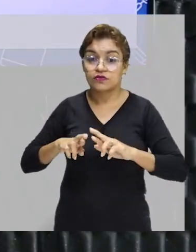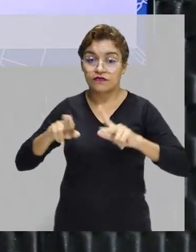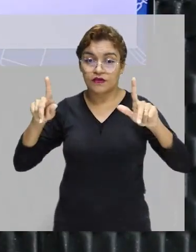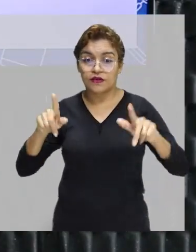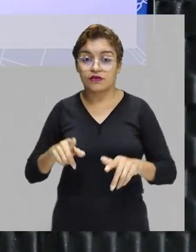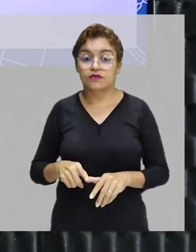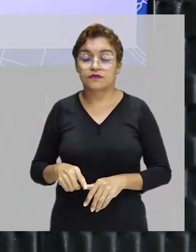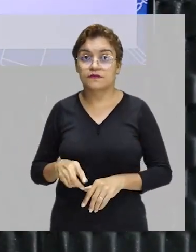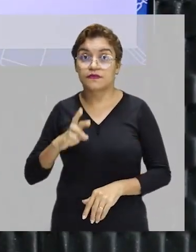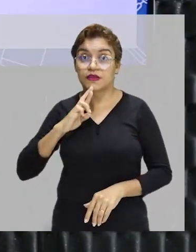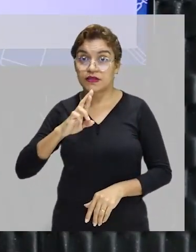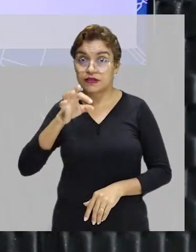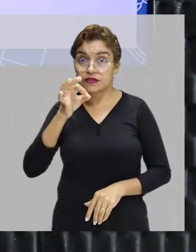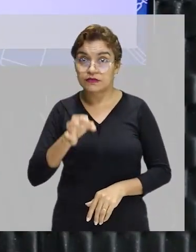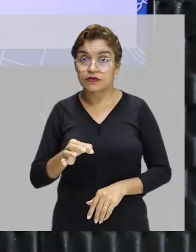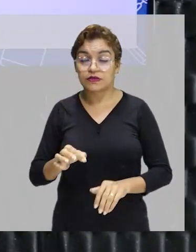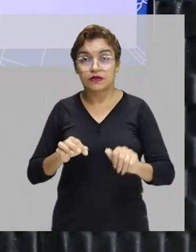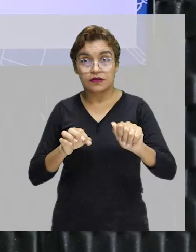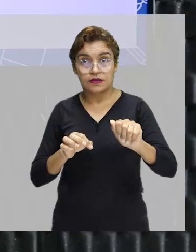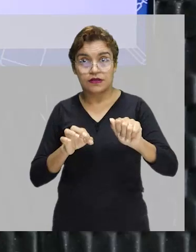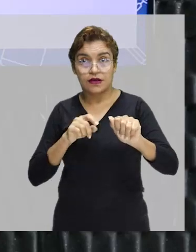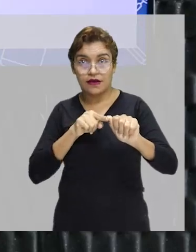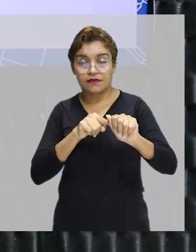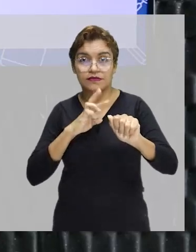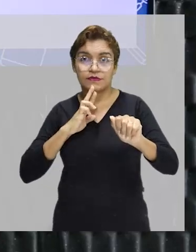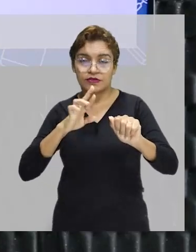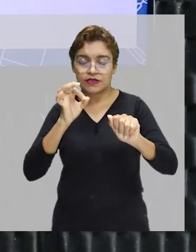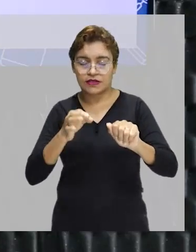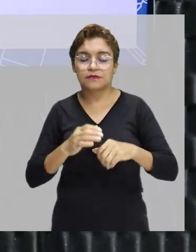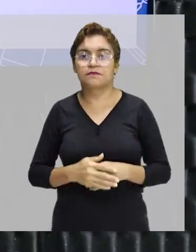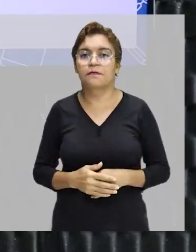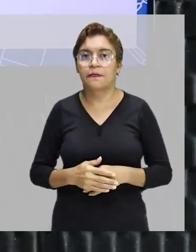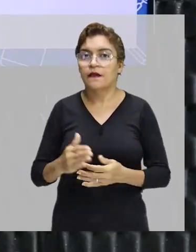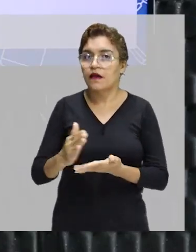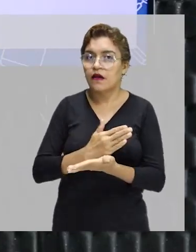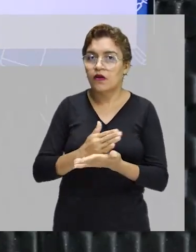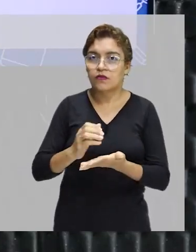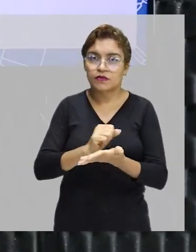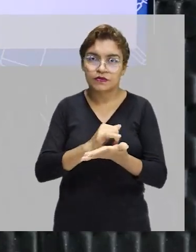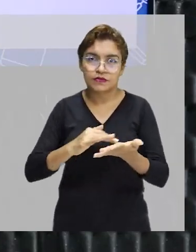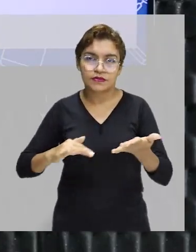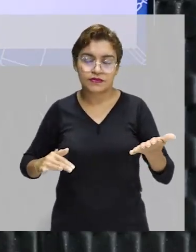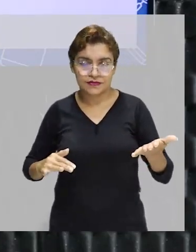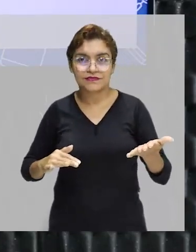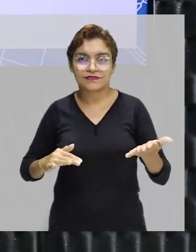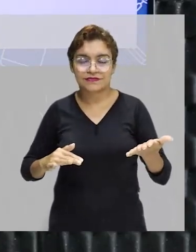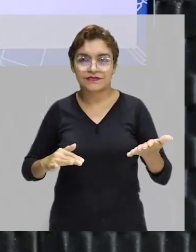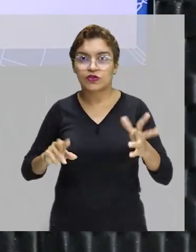letra A, ok? Uma breve revisão com algumas questões relacionadas à